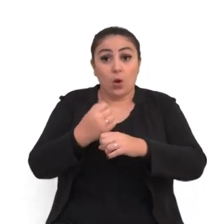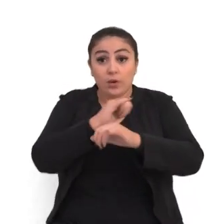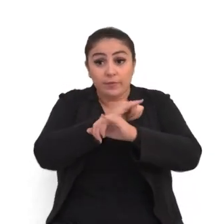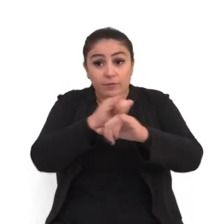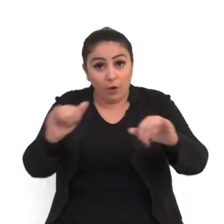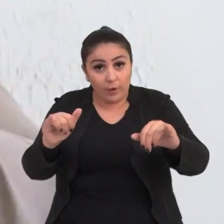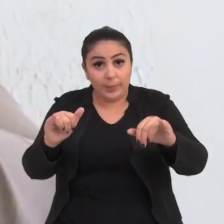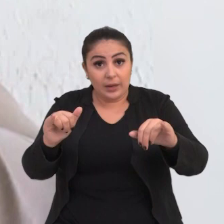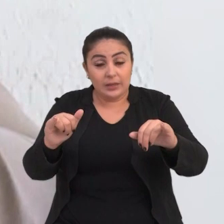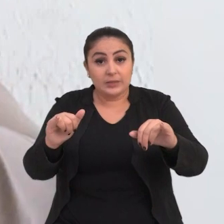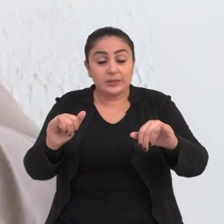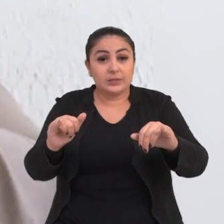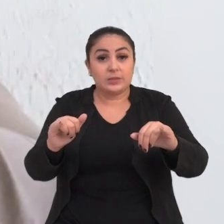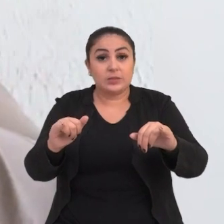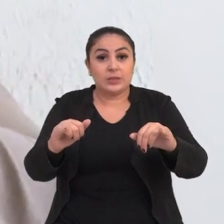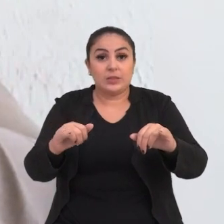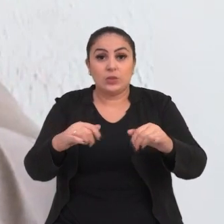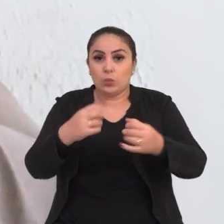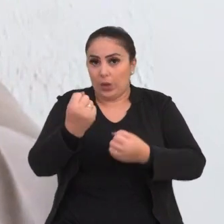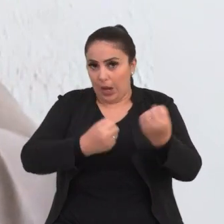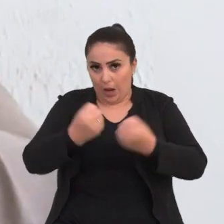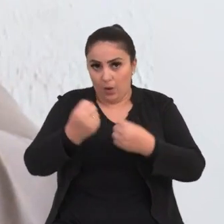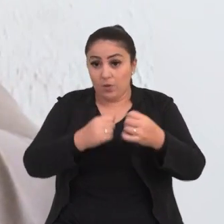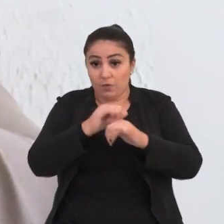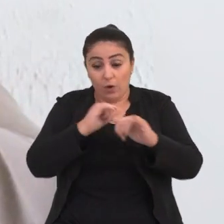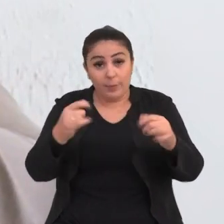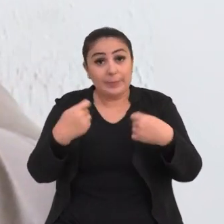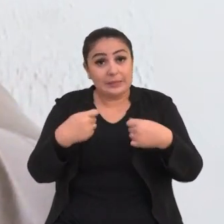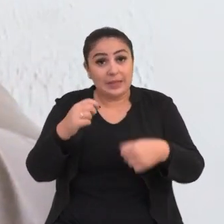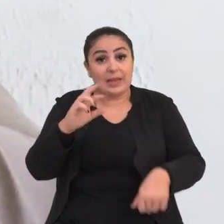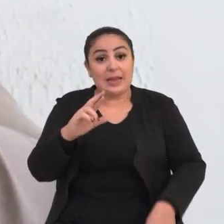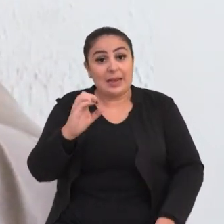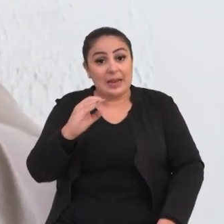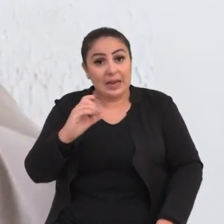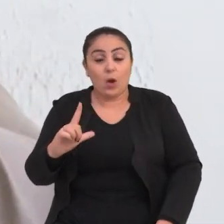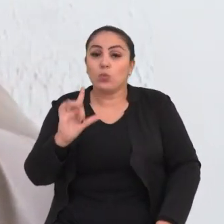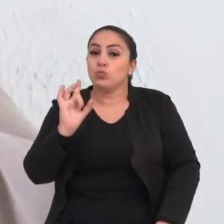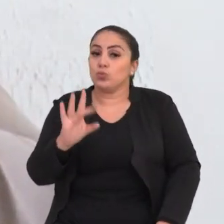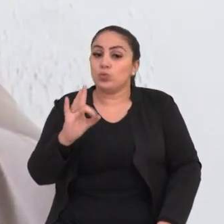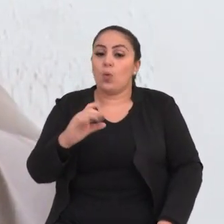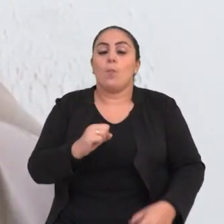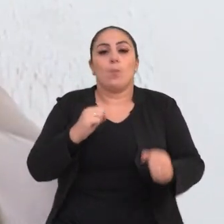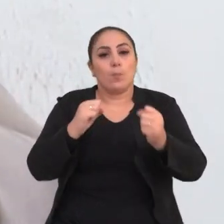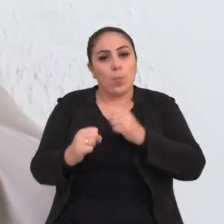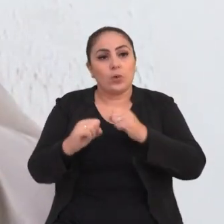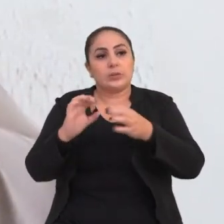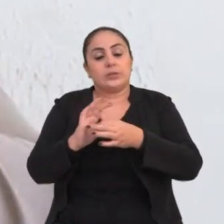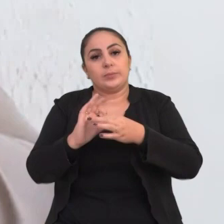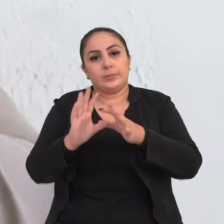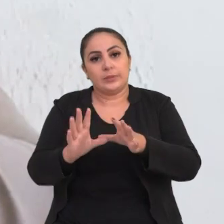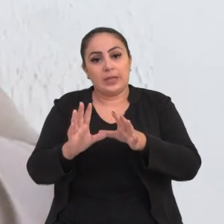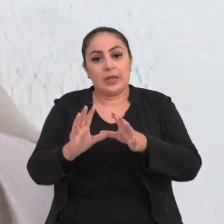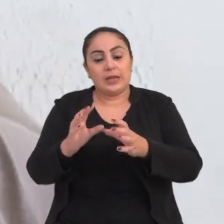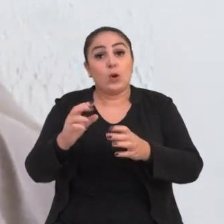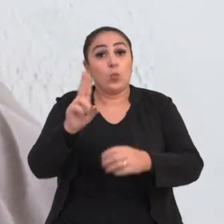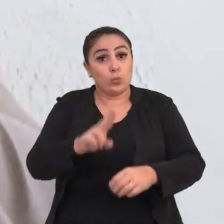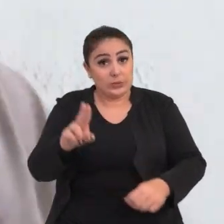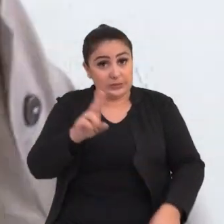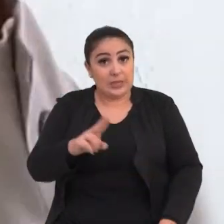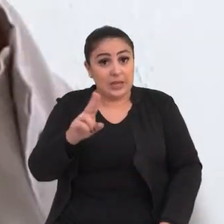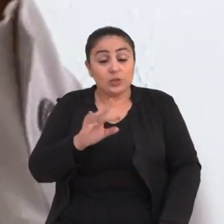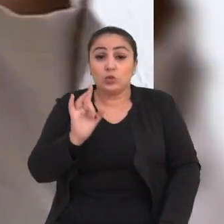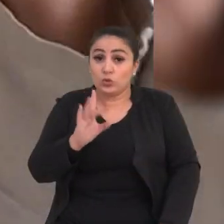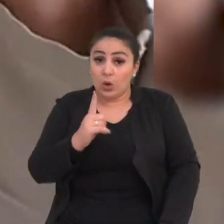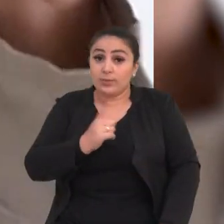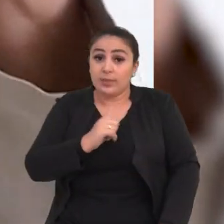da informação do recal no certificado do veículo, né, do licenciamento anual, o veículo somente vai poder licenciar, você vai